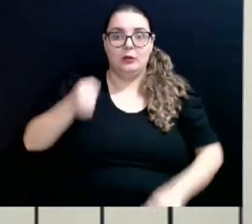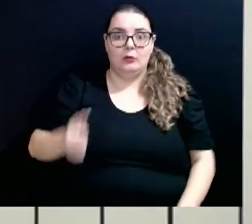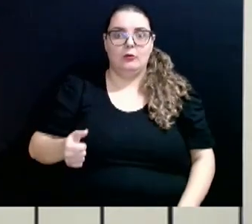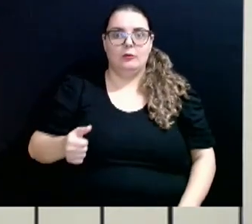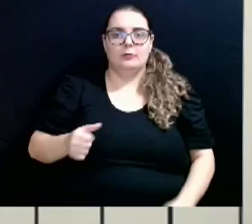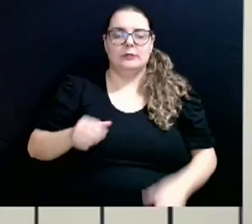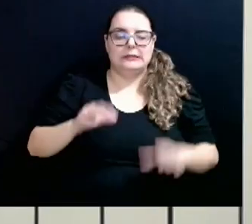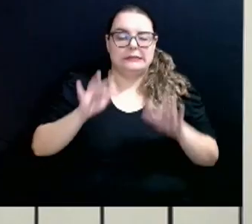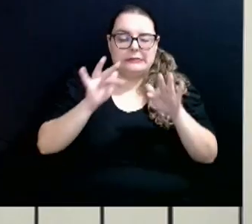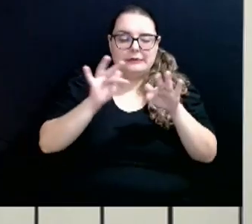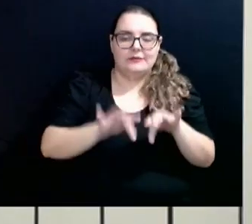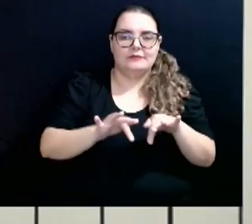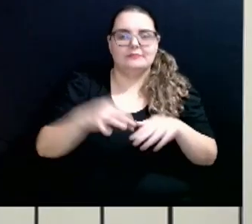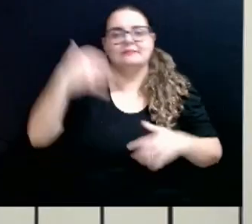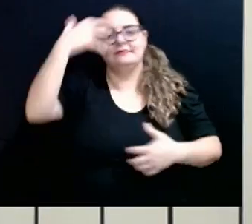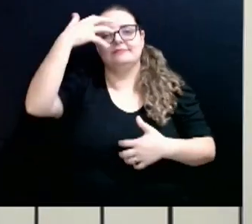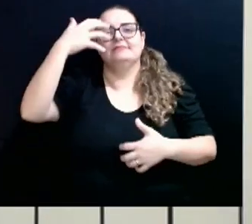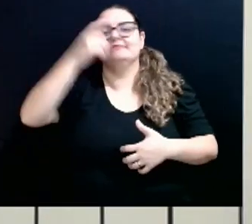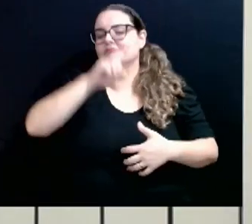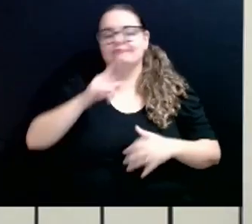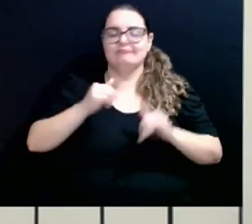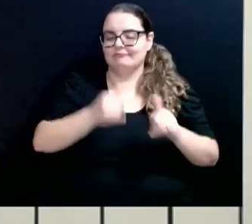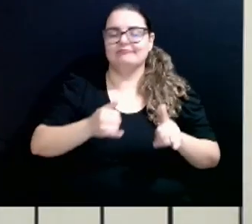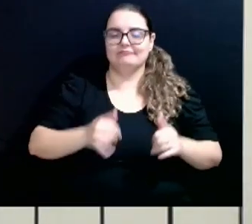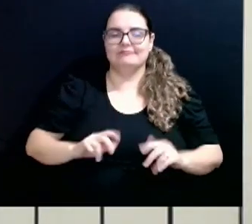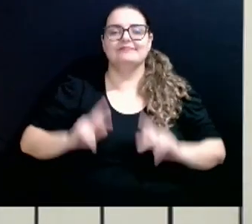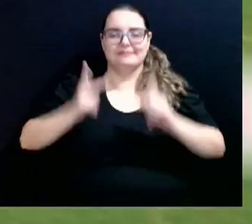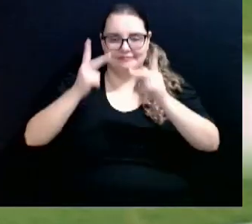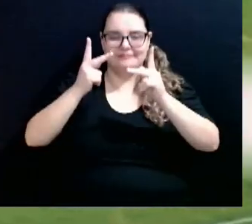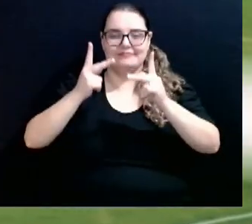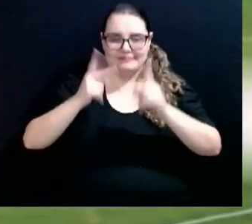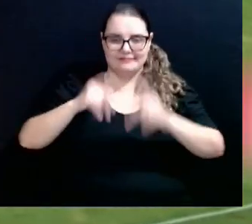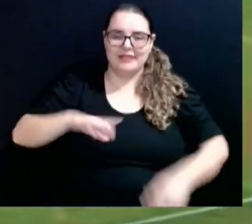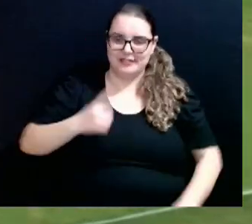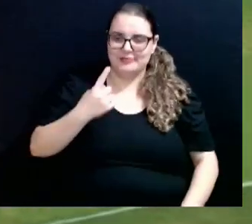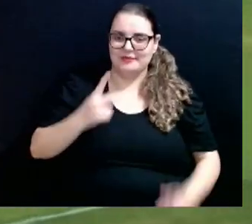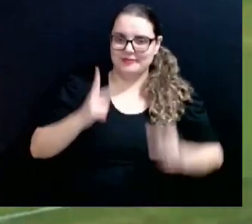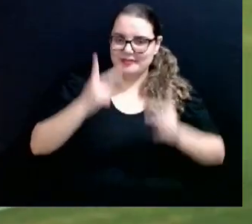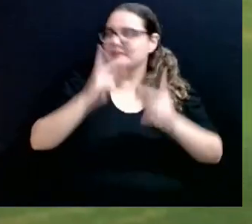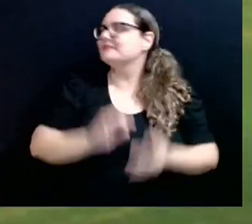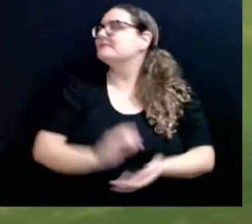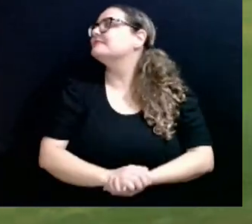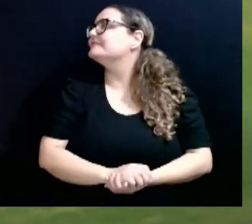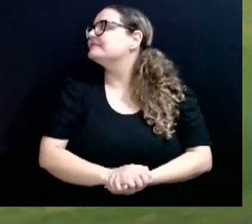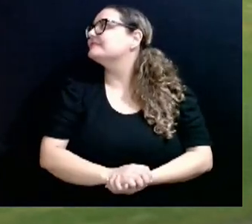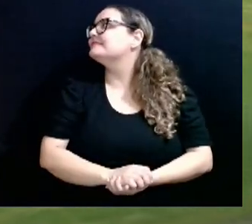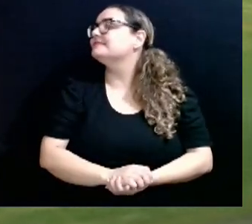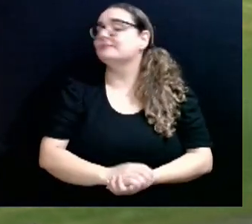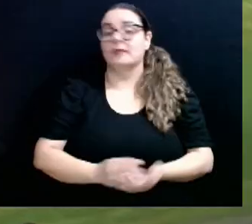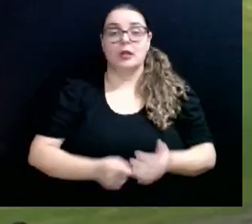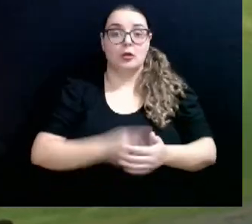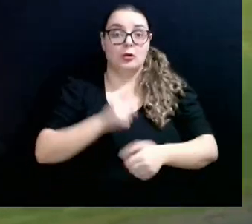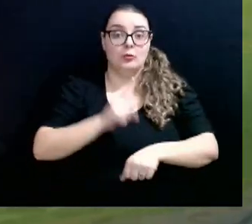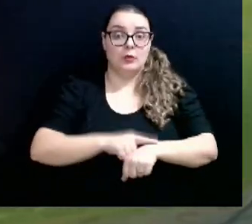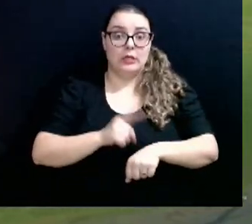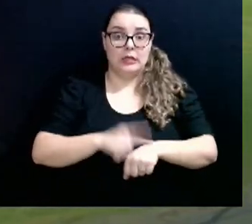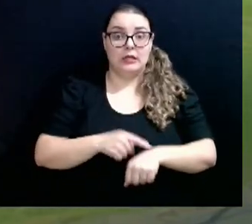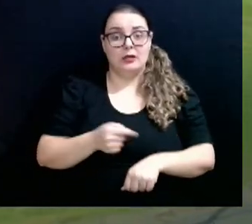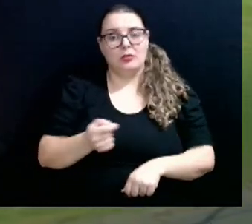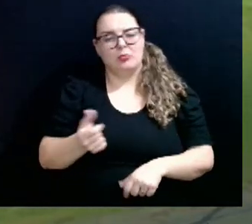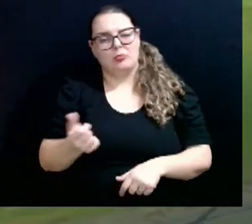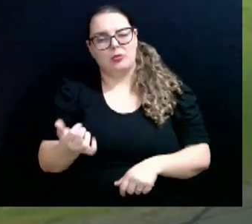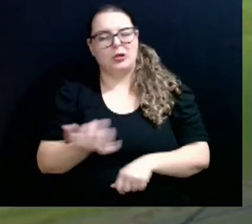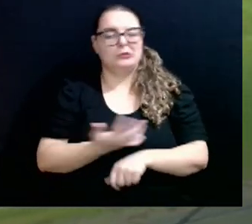mas a Macaca não desistiu e conquistou mais uma vitória. Primeiro tempo de poucas emoções, somente